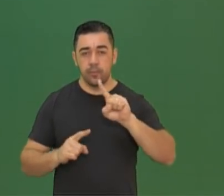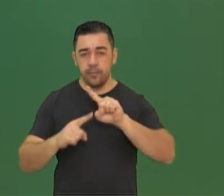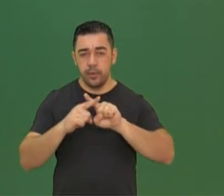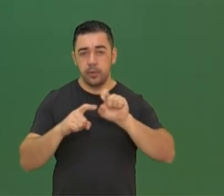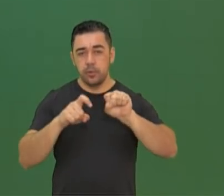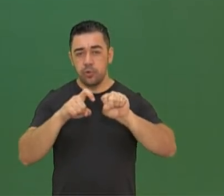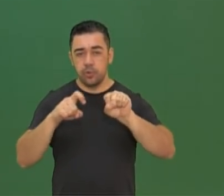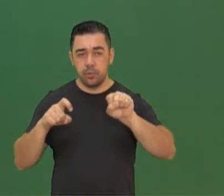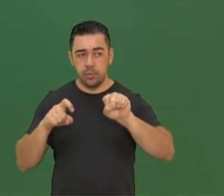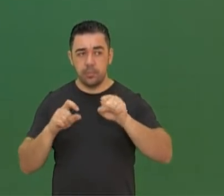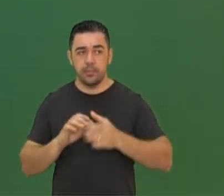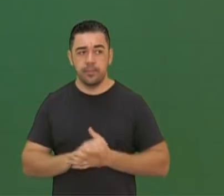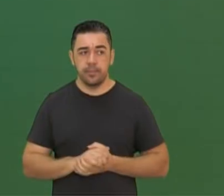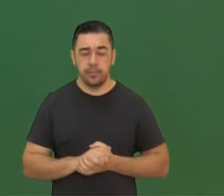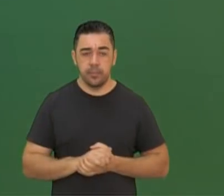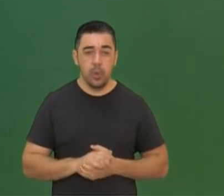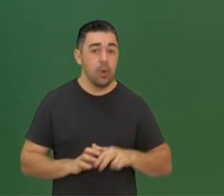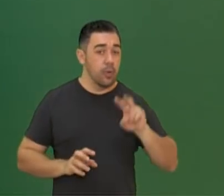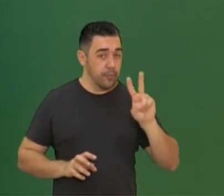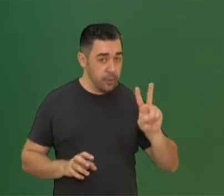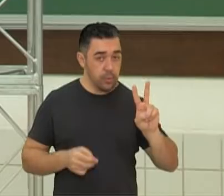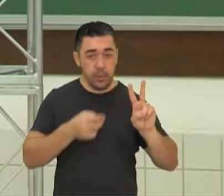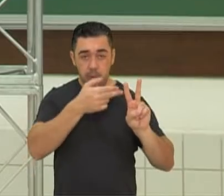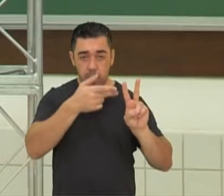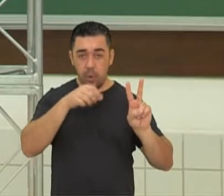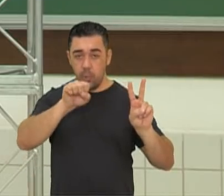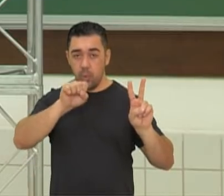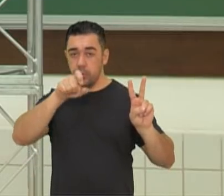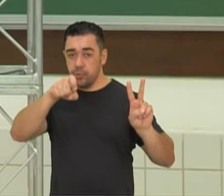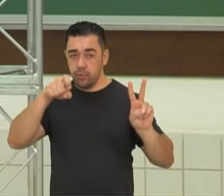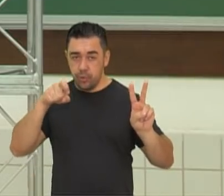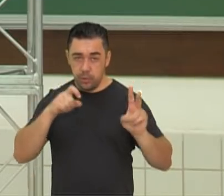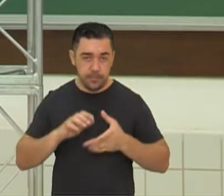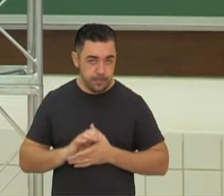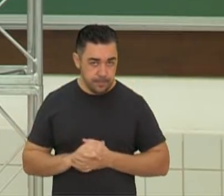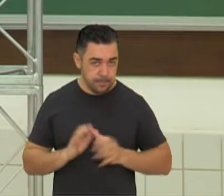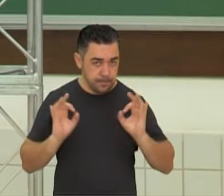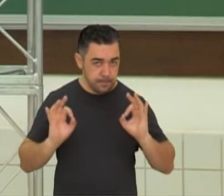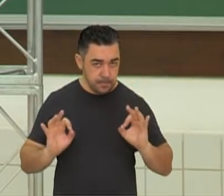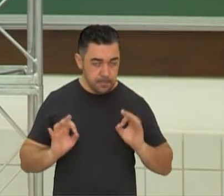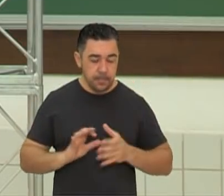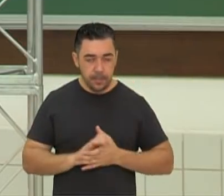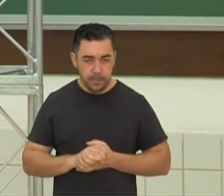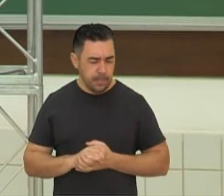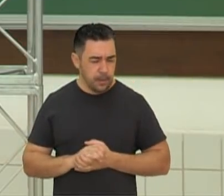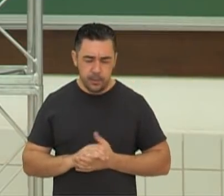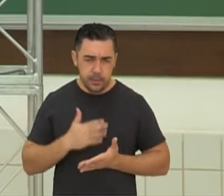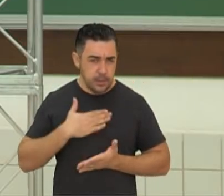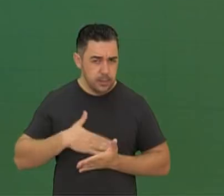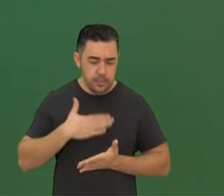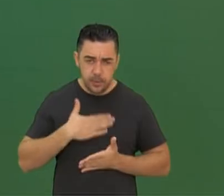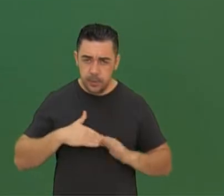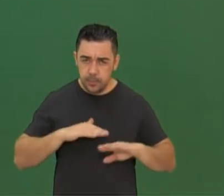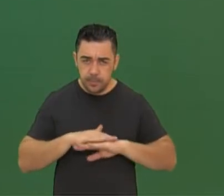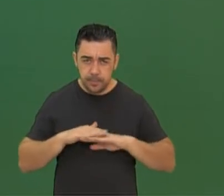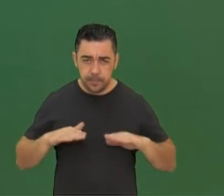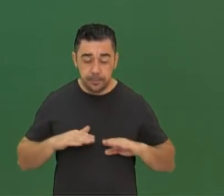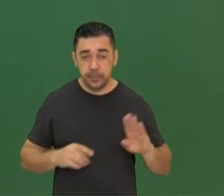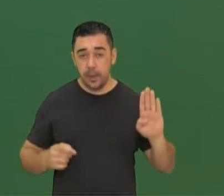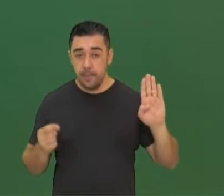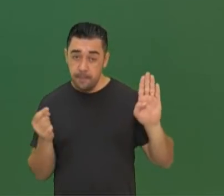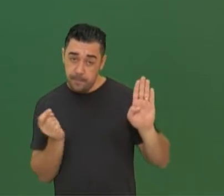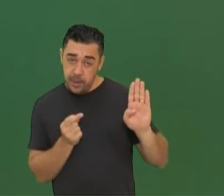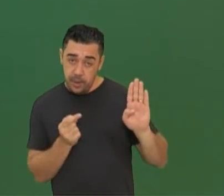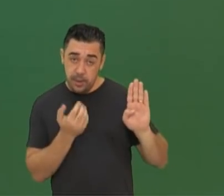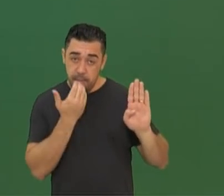x. Então, o meu volume fica como? Fica 8x. Bem tranquilo, né? Na letra B,